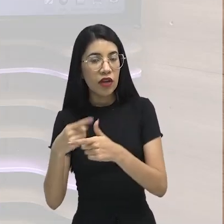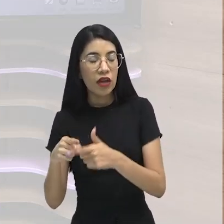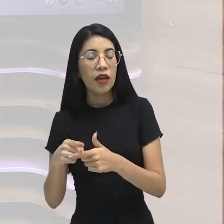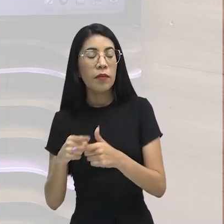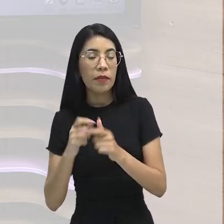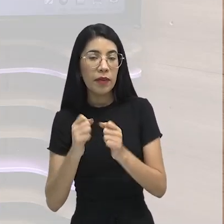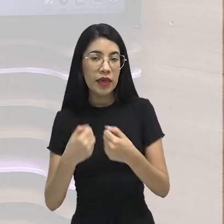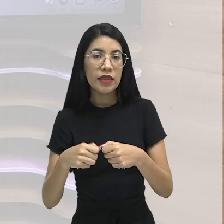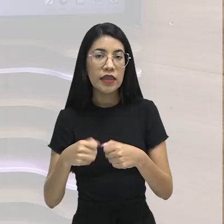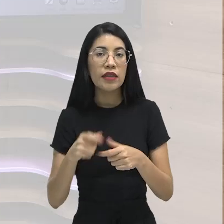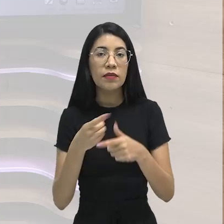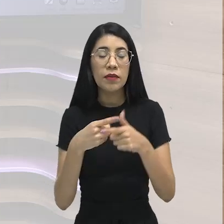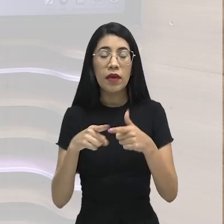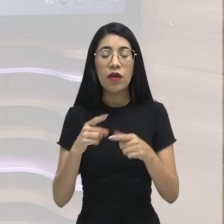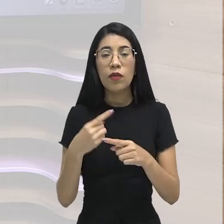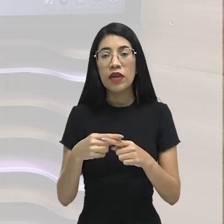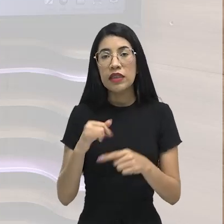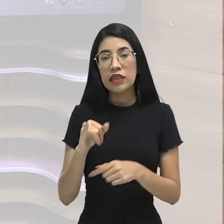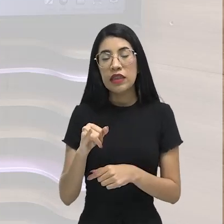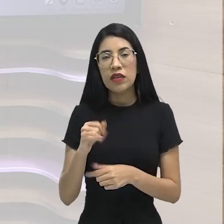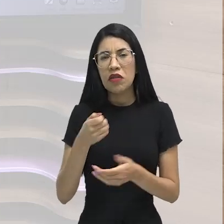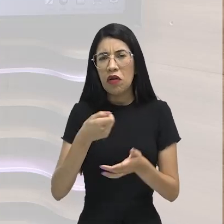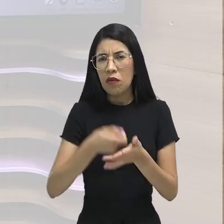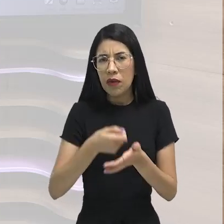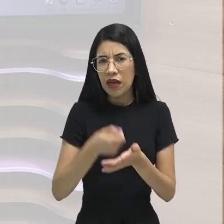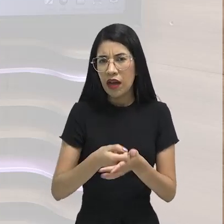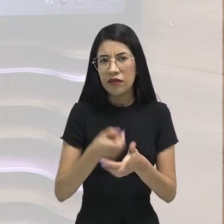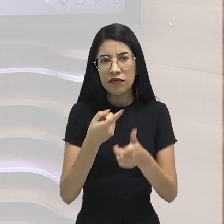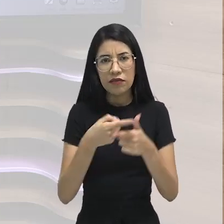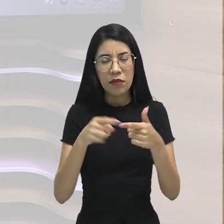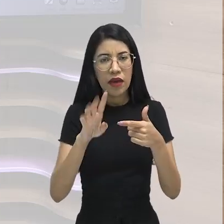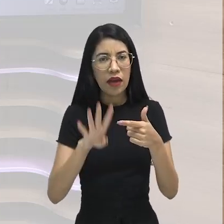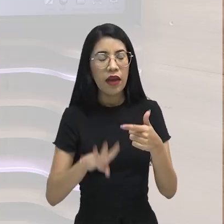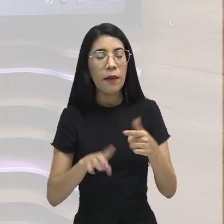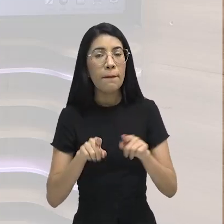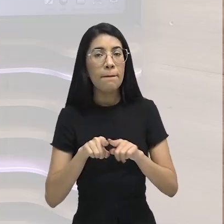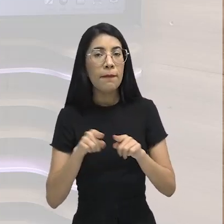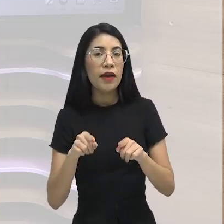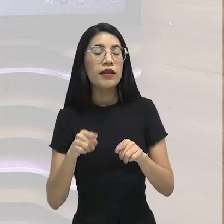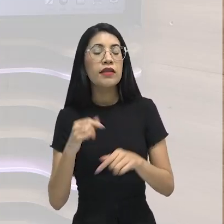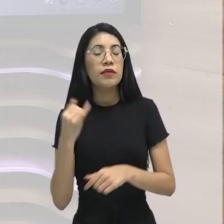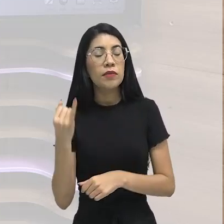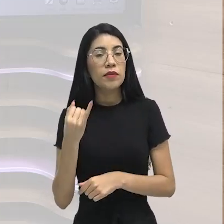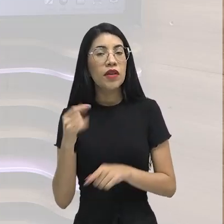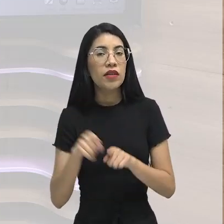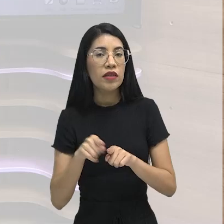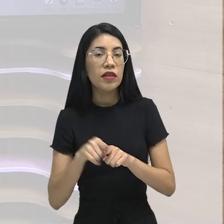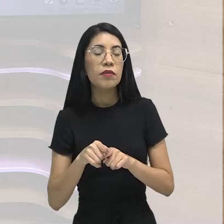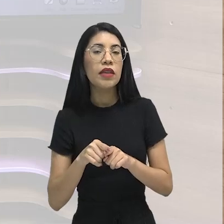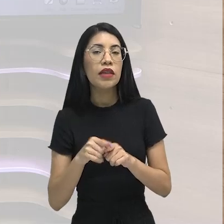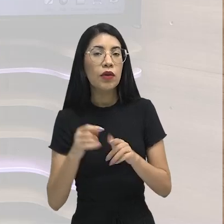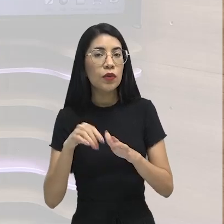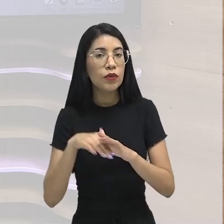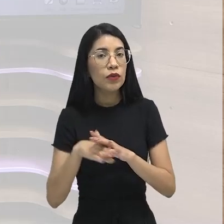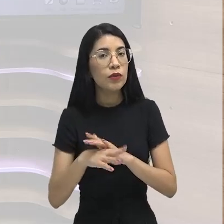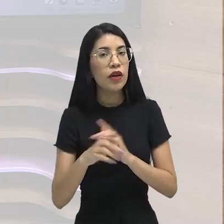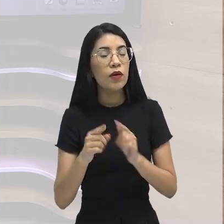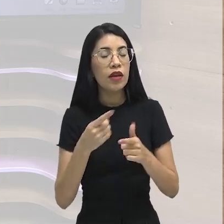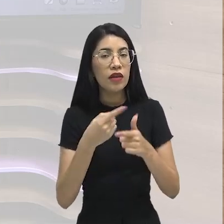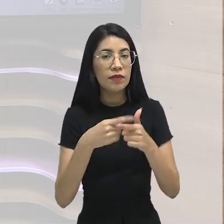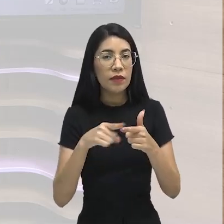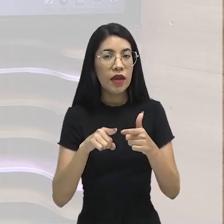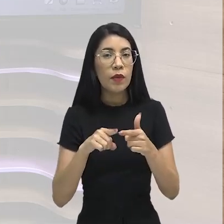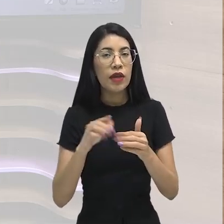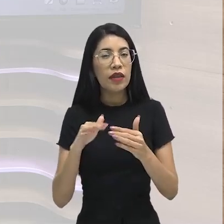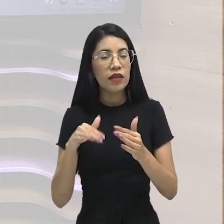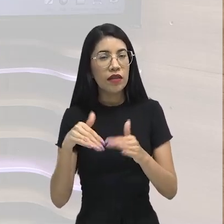quê? Porque por mais que a questão ela não te obrigue a fazer isso, é importante você sempre ter esse hábito justamente porque